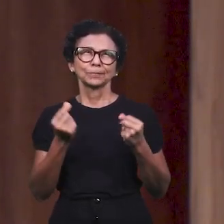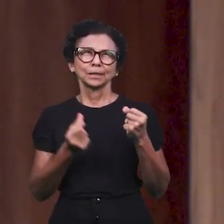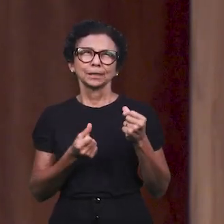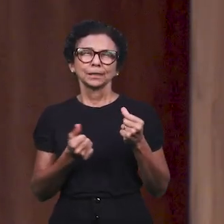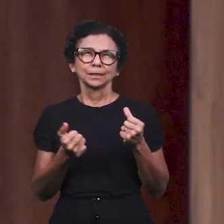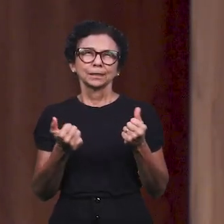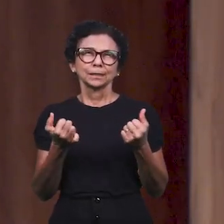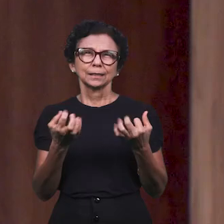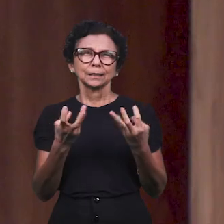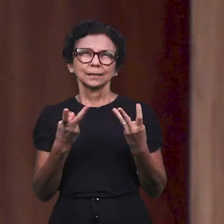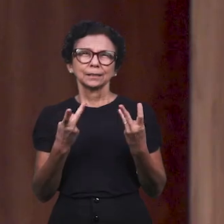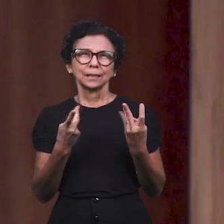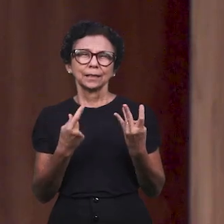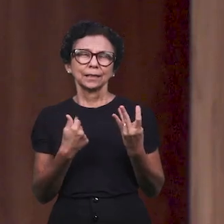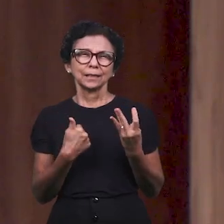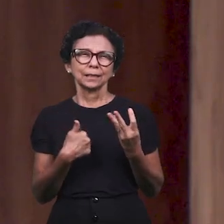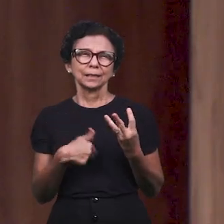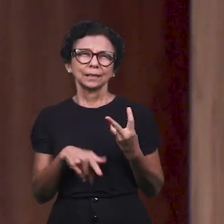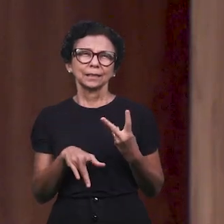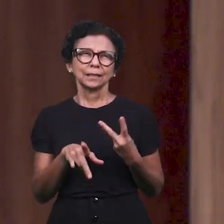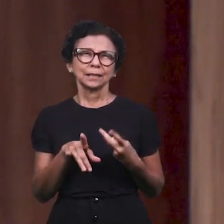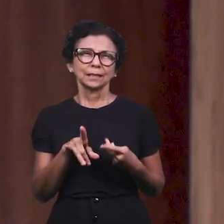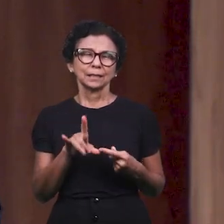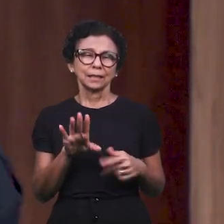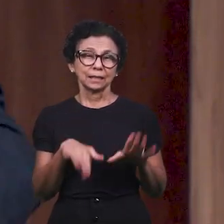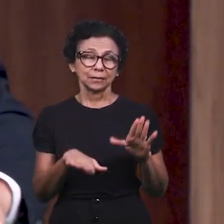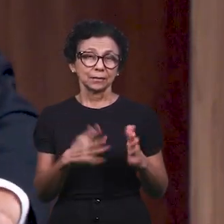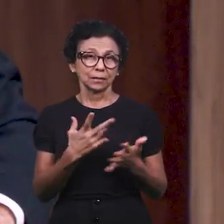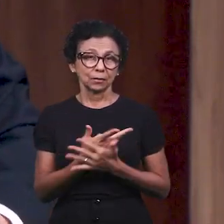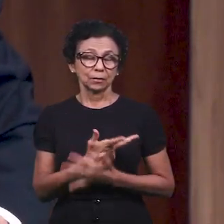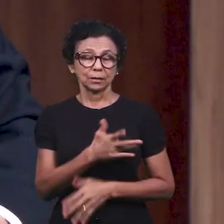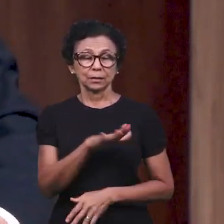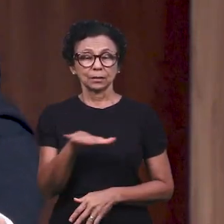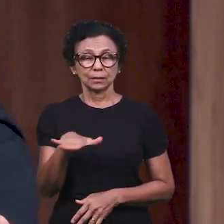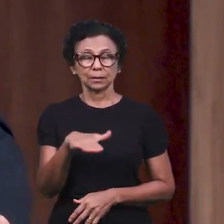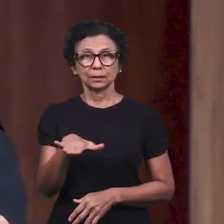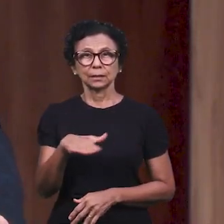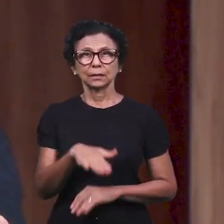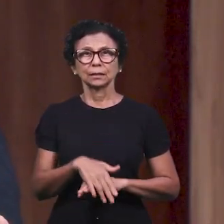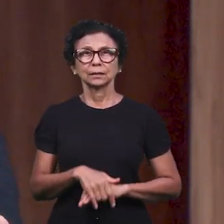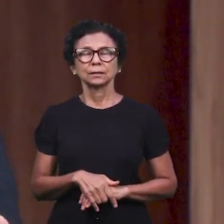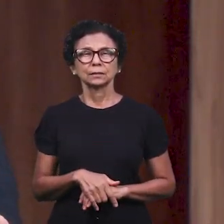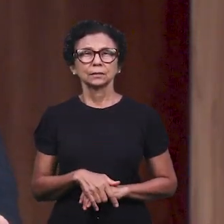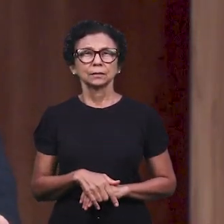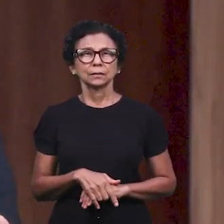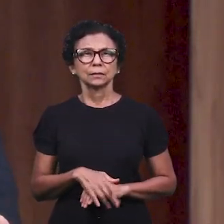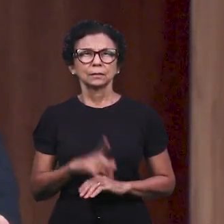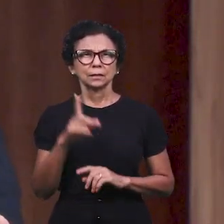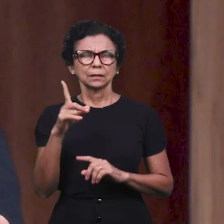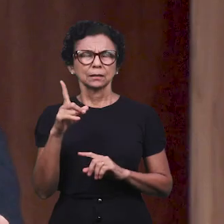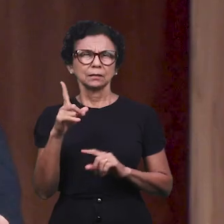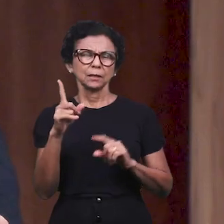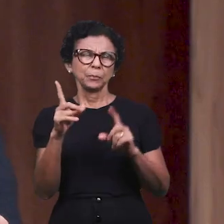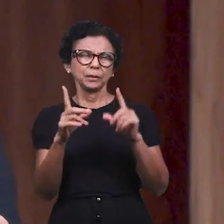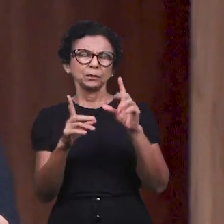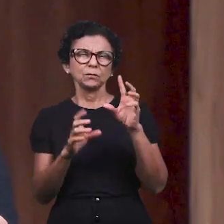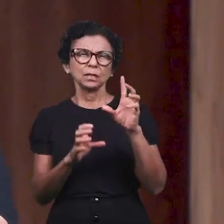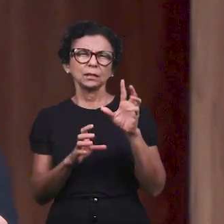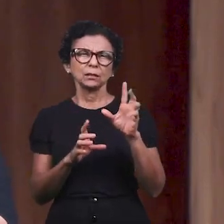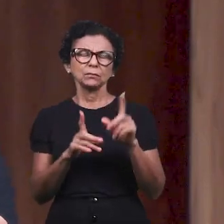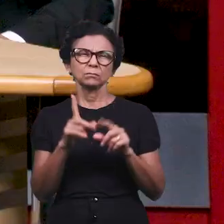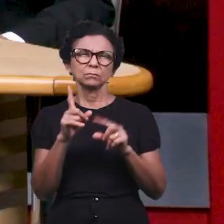tem ela não tem muita noção das coisas, que a criança às vezes põe apelidos que são cruéis,